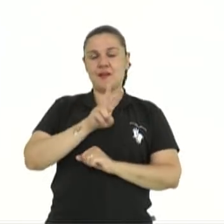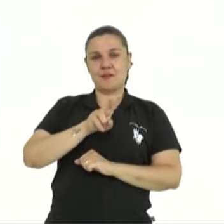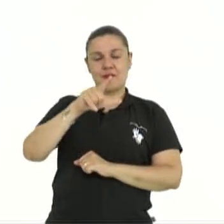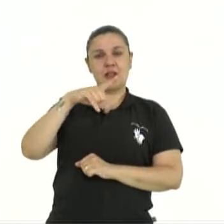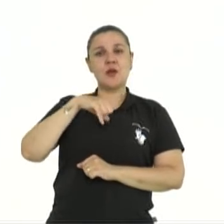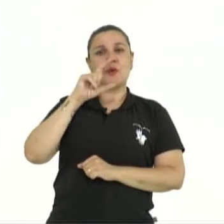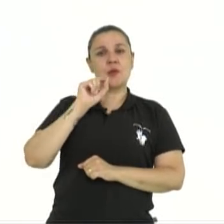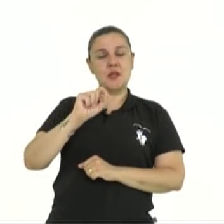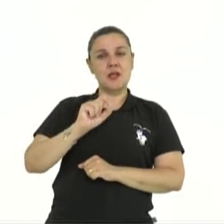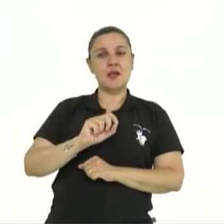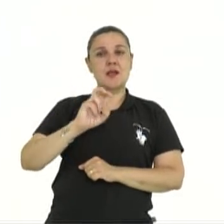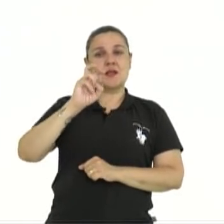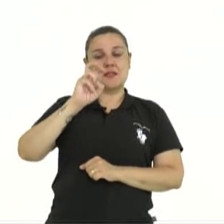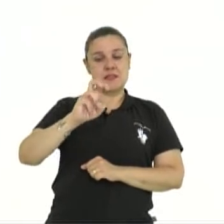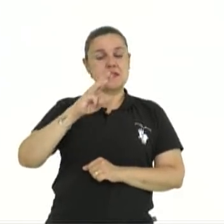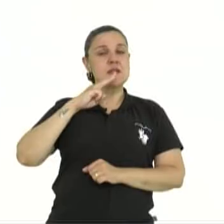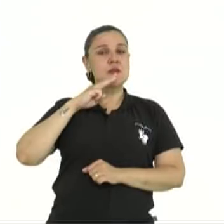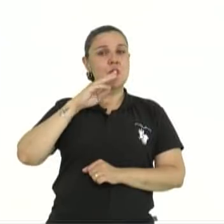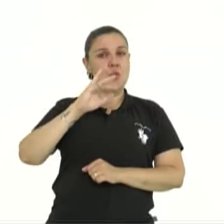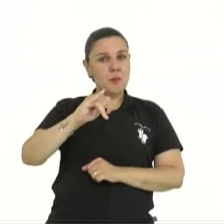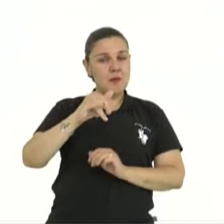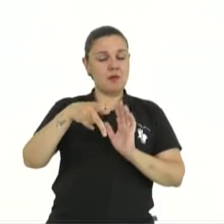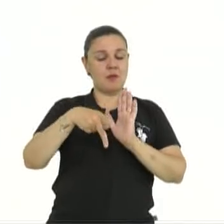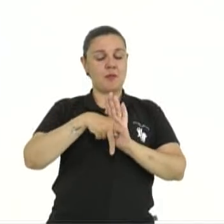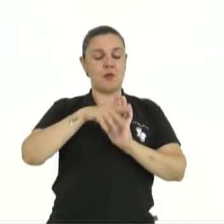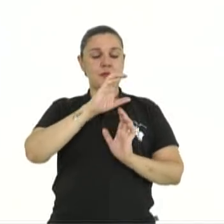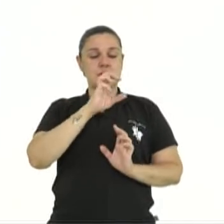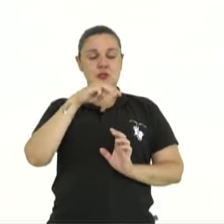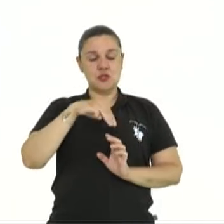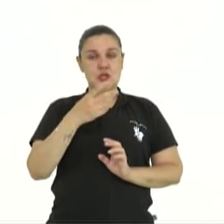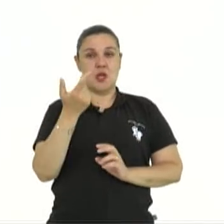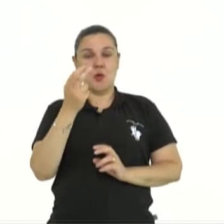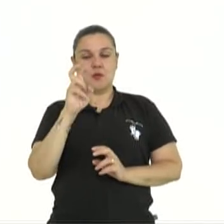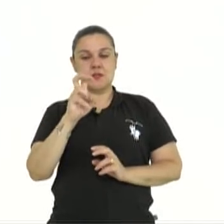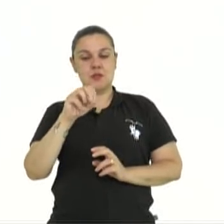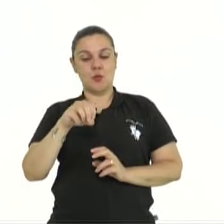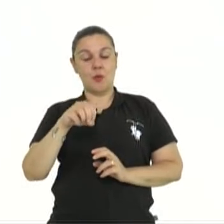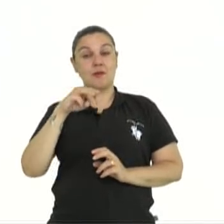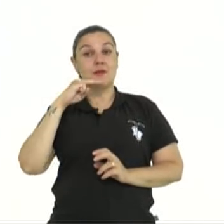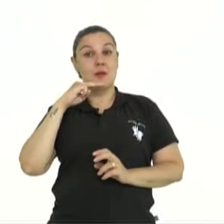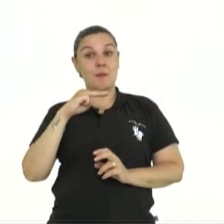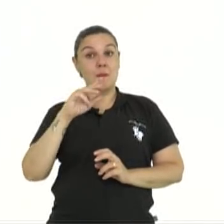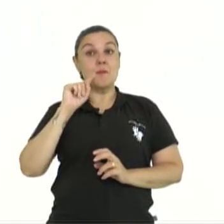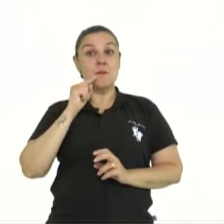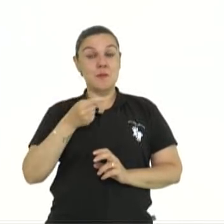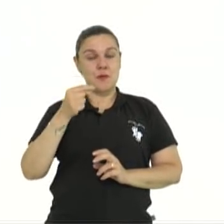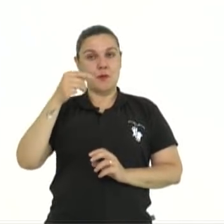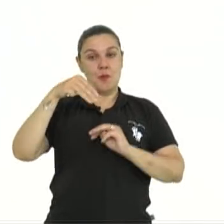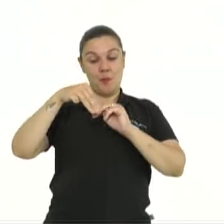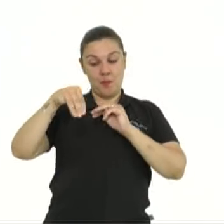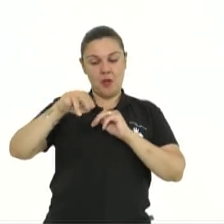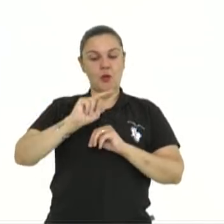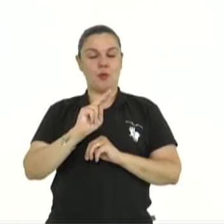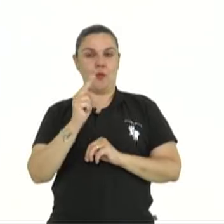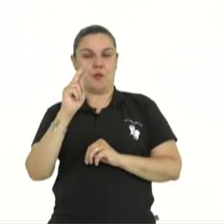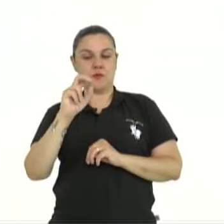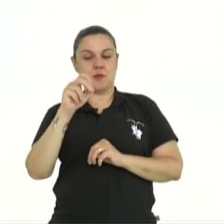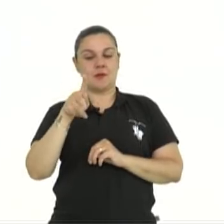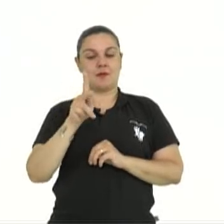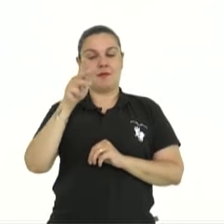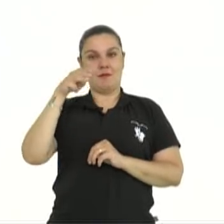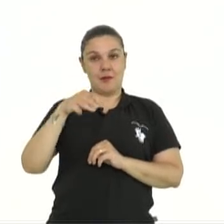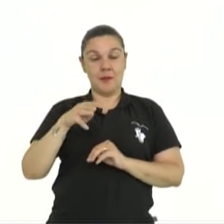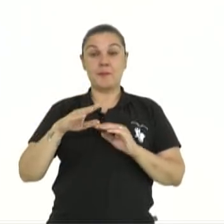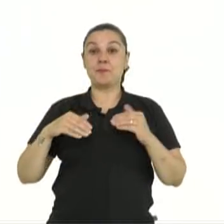vamos ter 5 milhões de centímetros é igual a 50 mil metros ou 50 quilômetros.